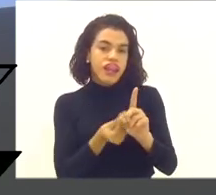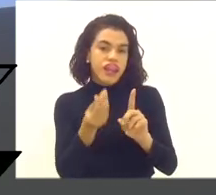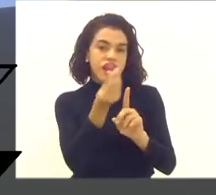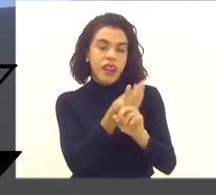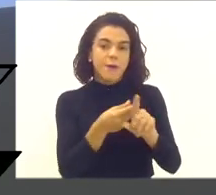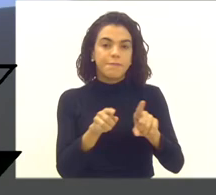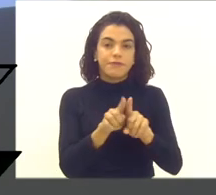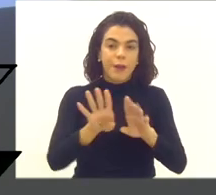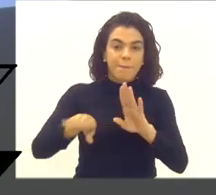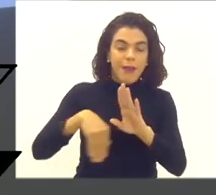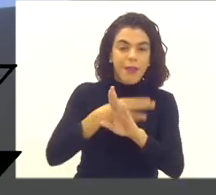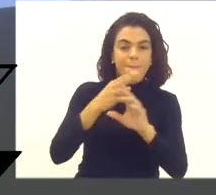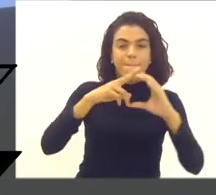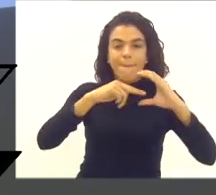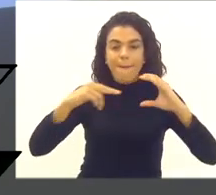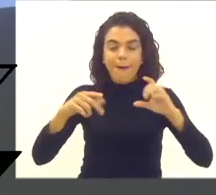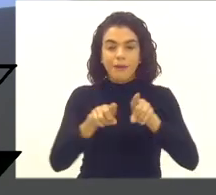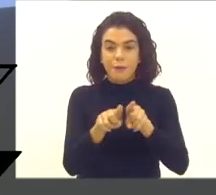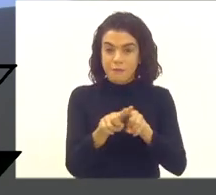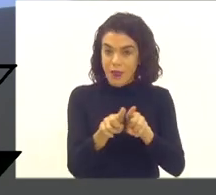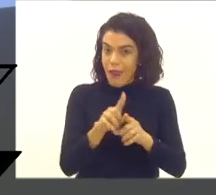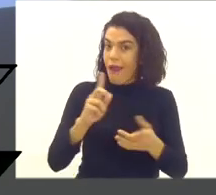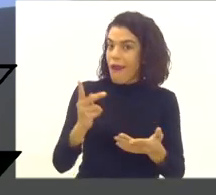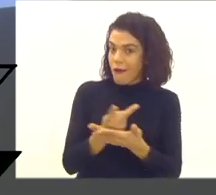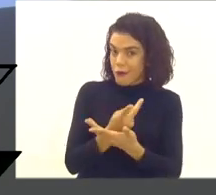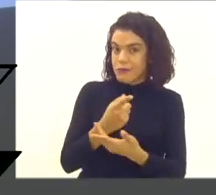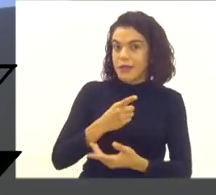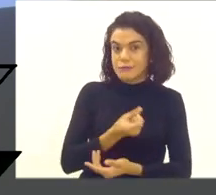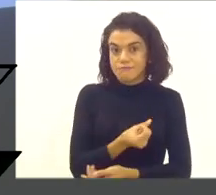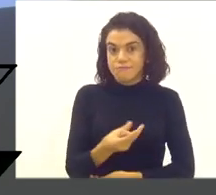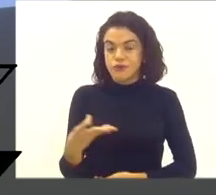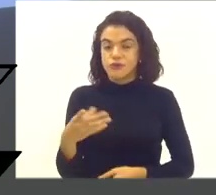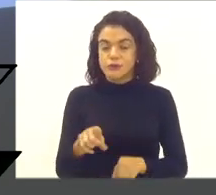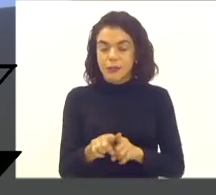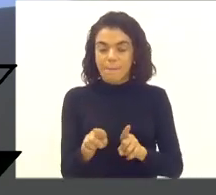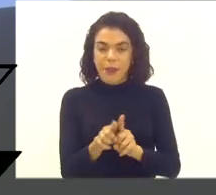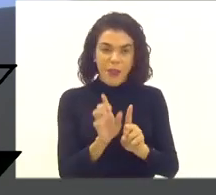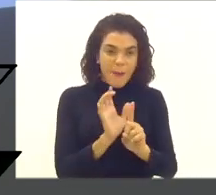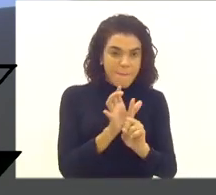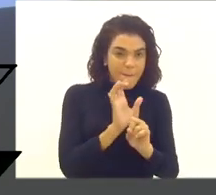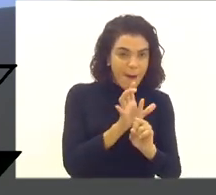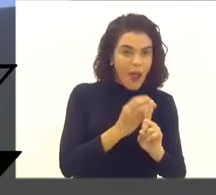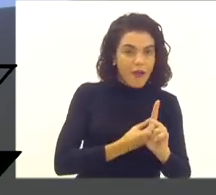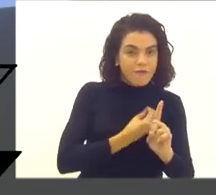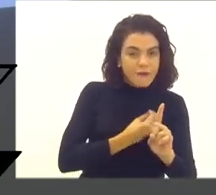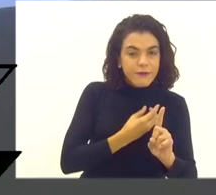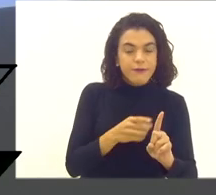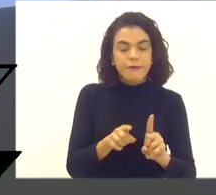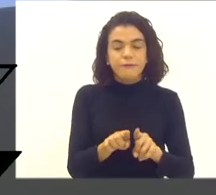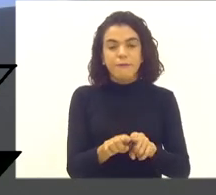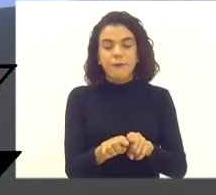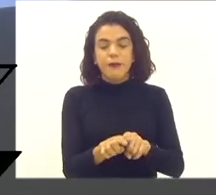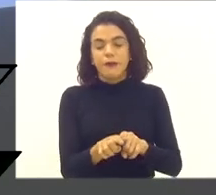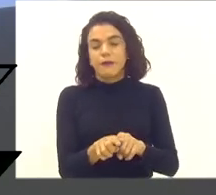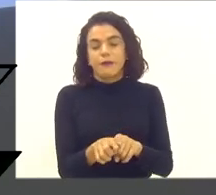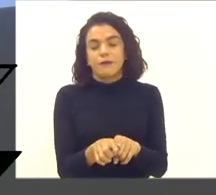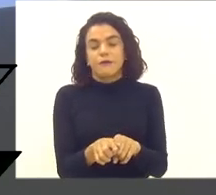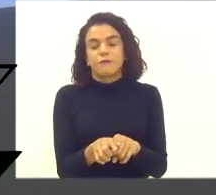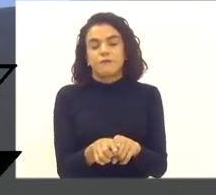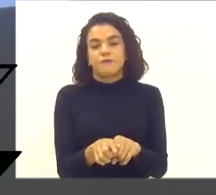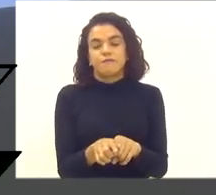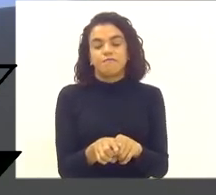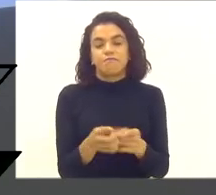via inbox nas redes sociais isso acontece muito né ameaças ameaças à Vida ameaças de